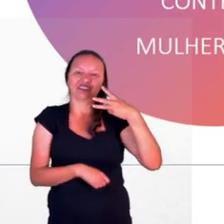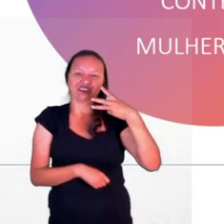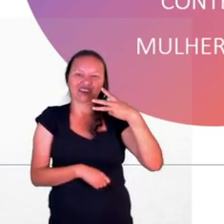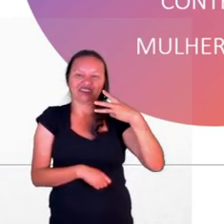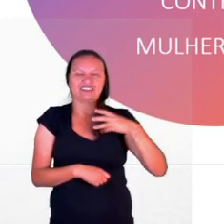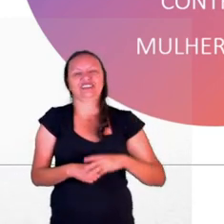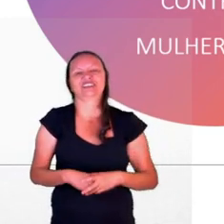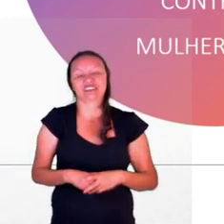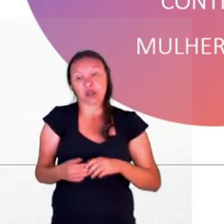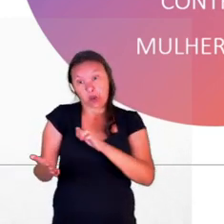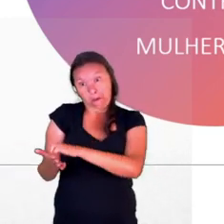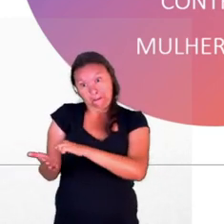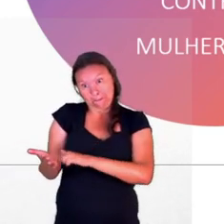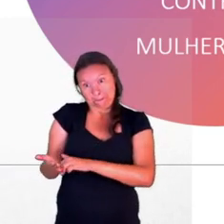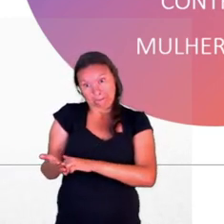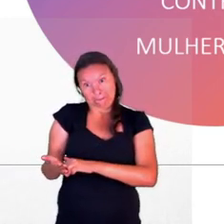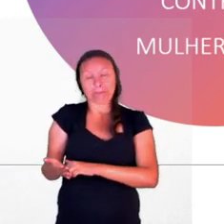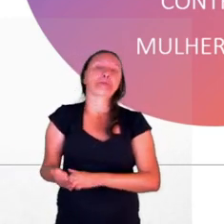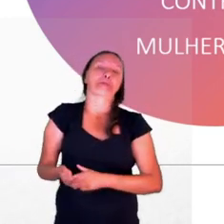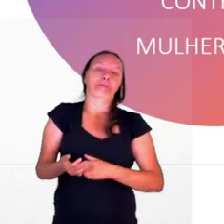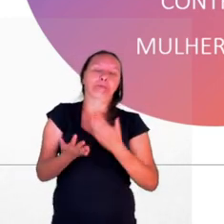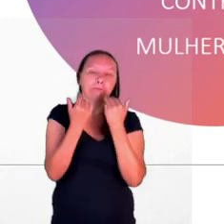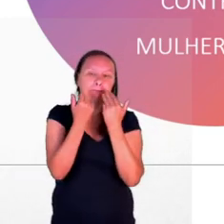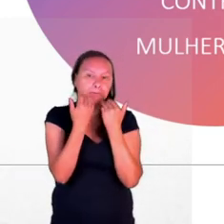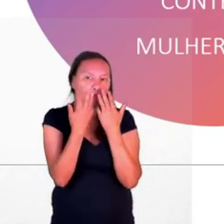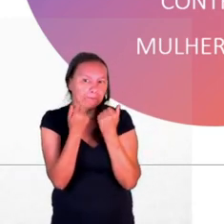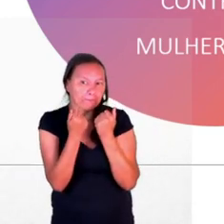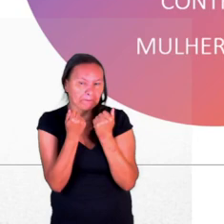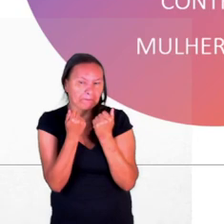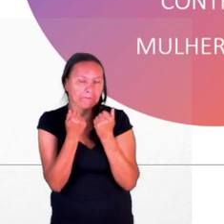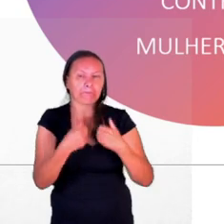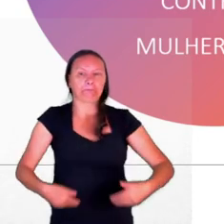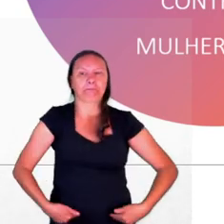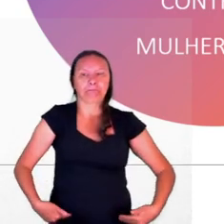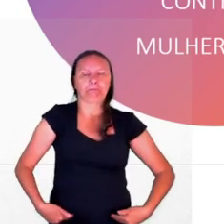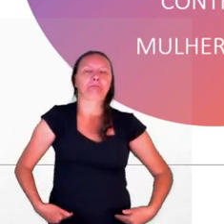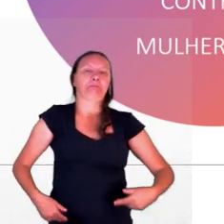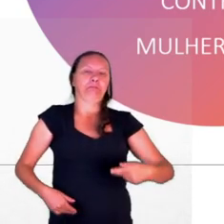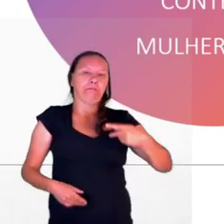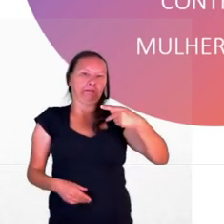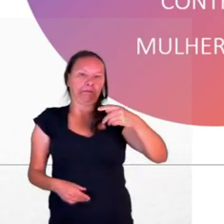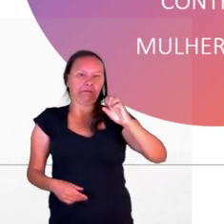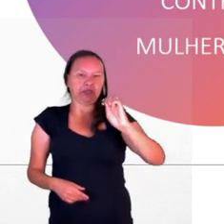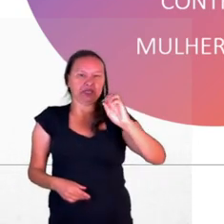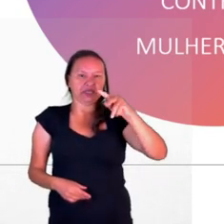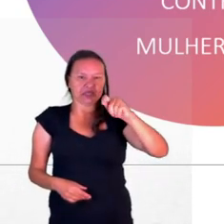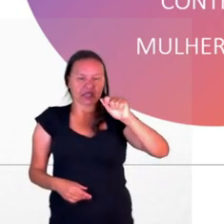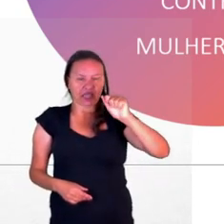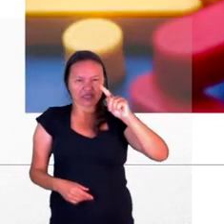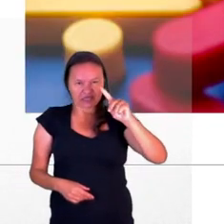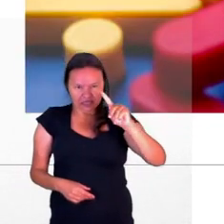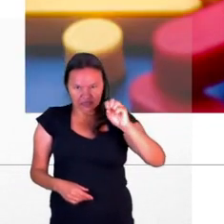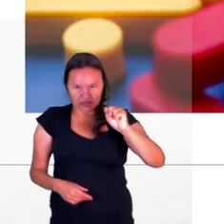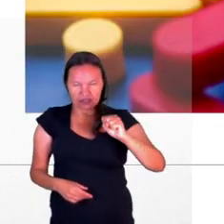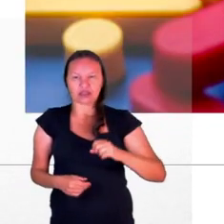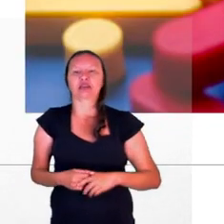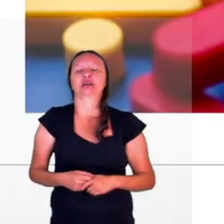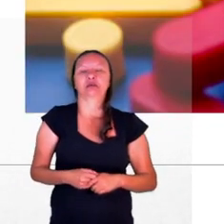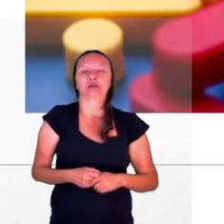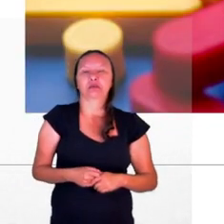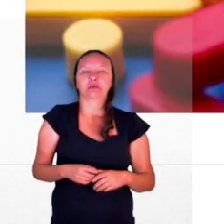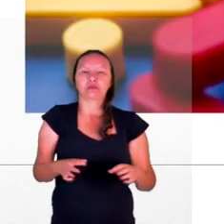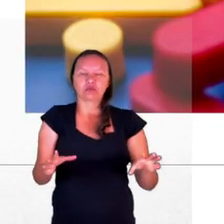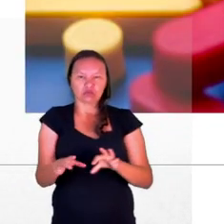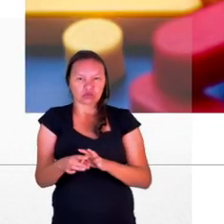são os documentos base do direito humano à alimentação o pidesc a convenção para a eliminação de todas as formas de discriminação